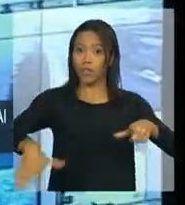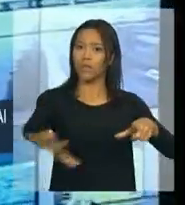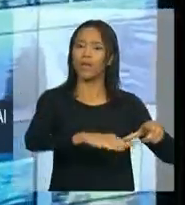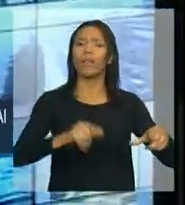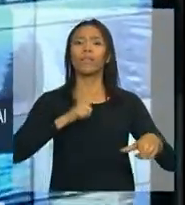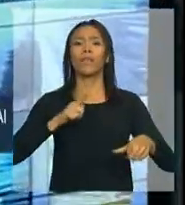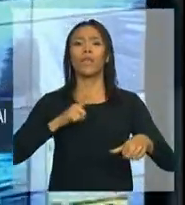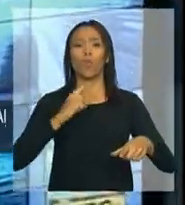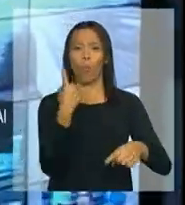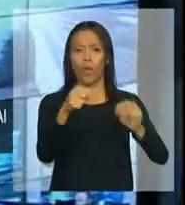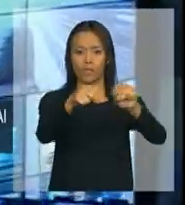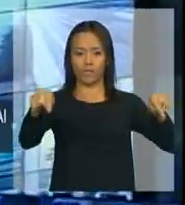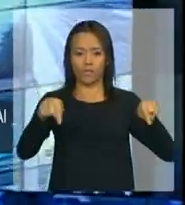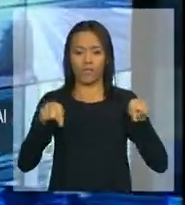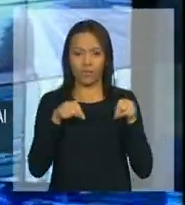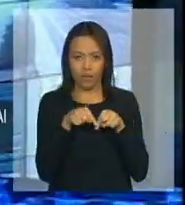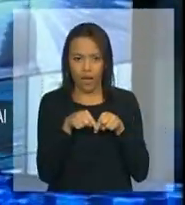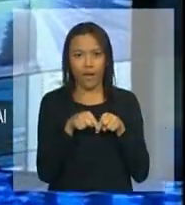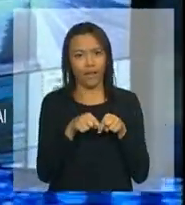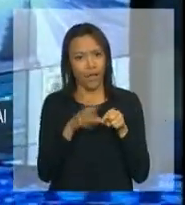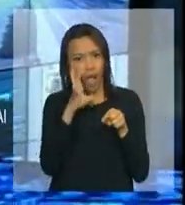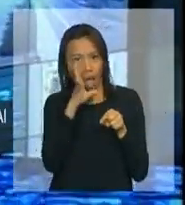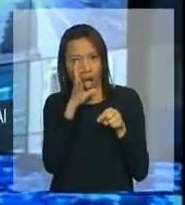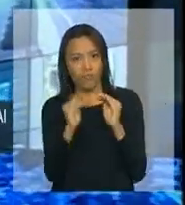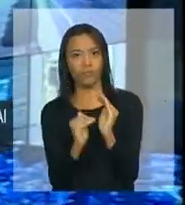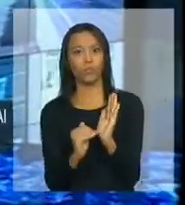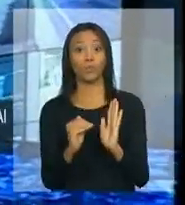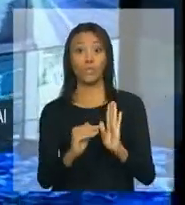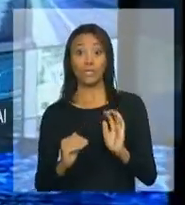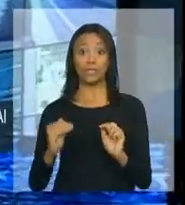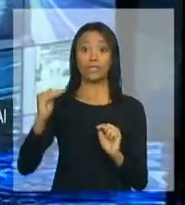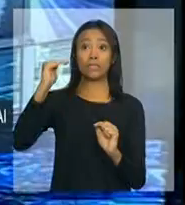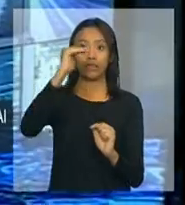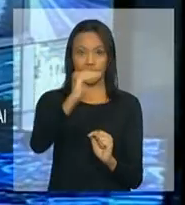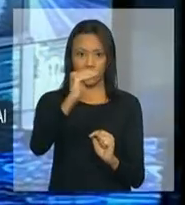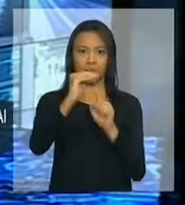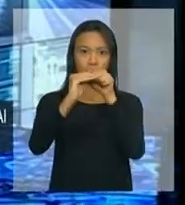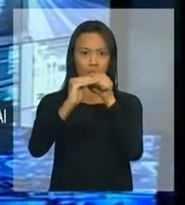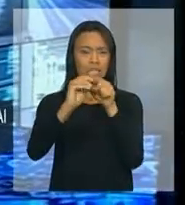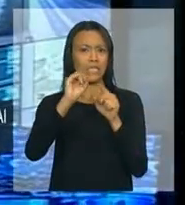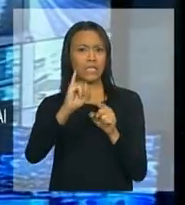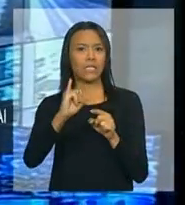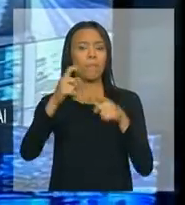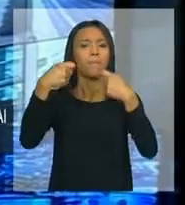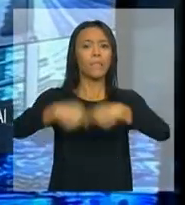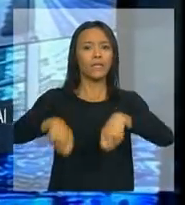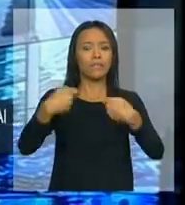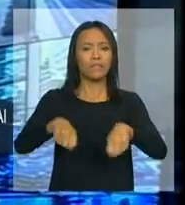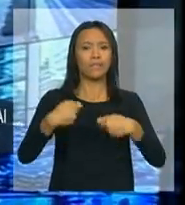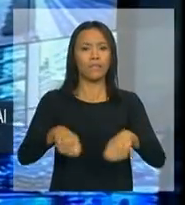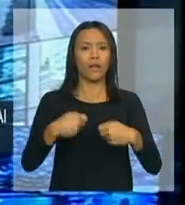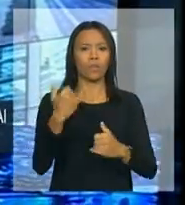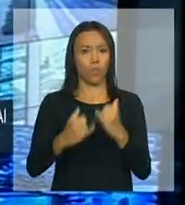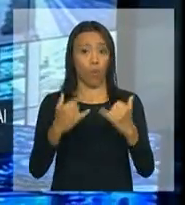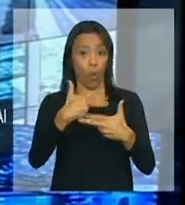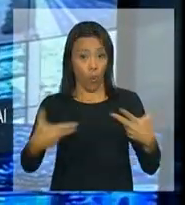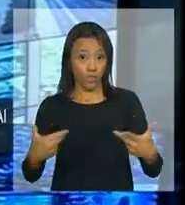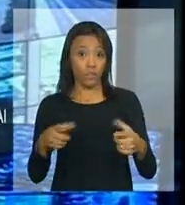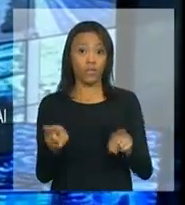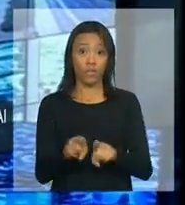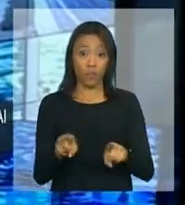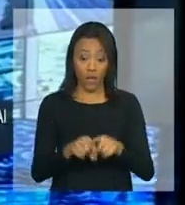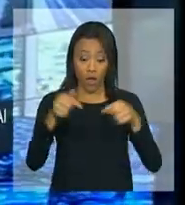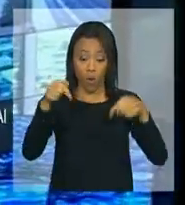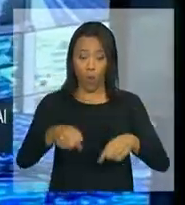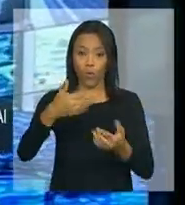crise muito interessante no andar de cima para momentos em que houver necessidade. E, a partir de agora,